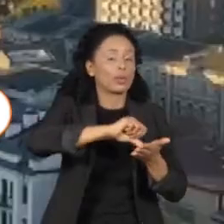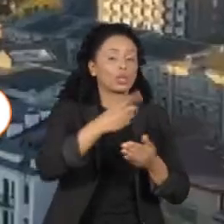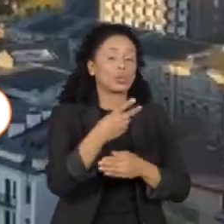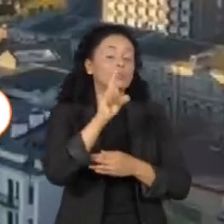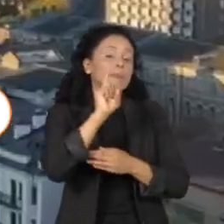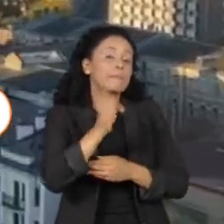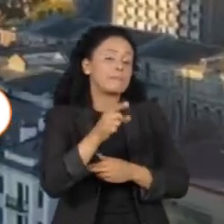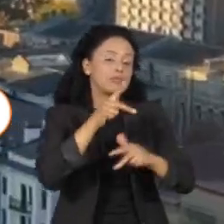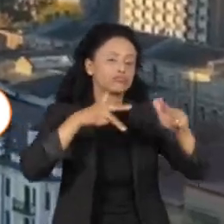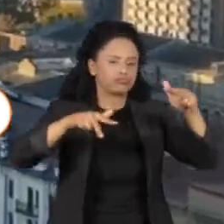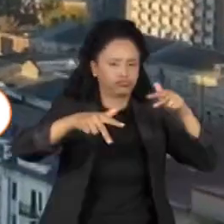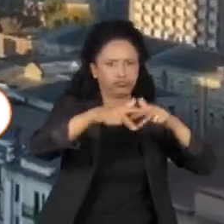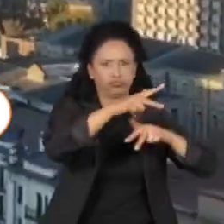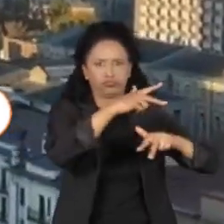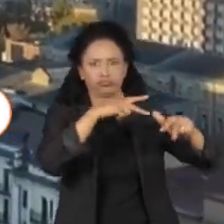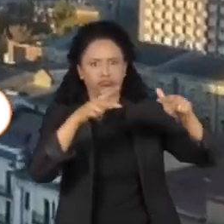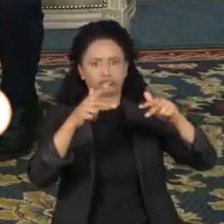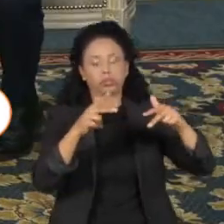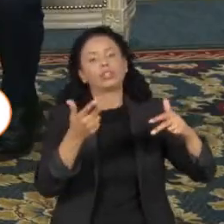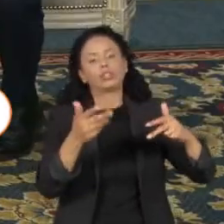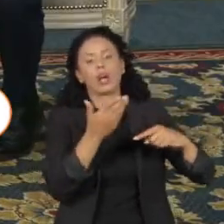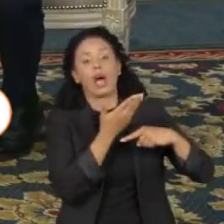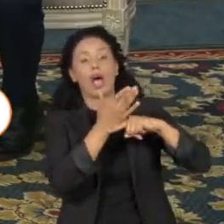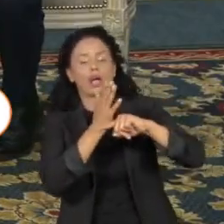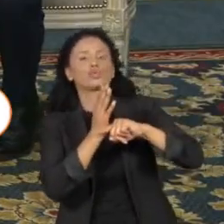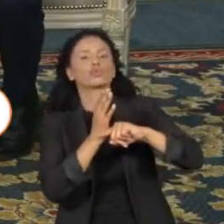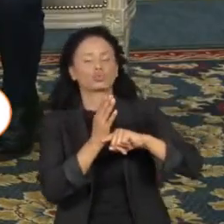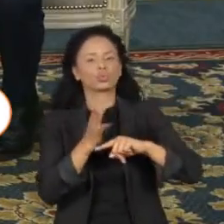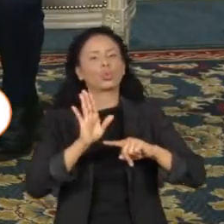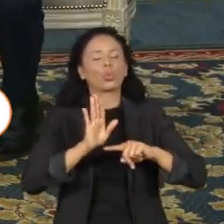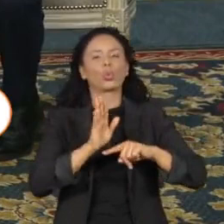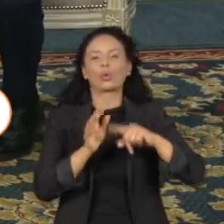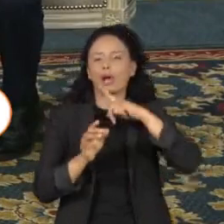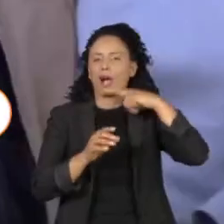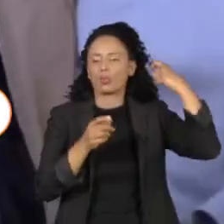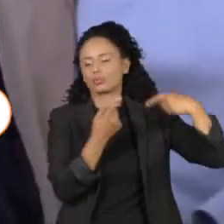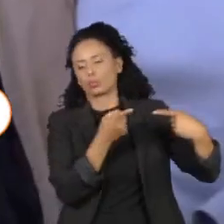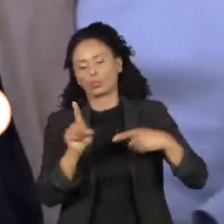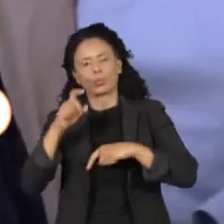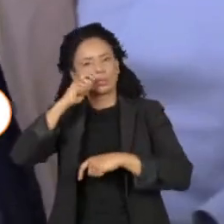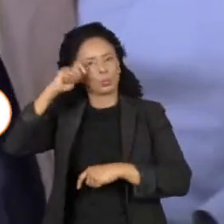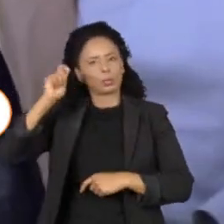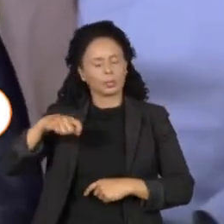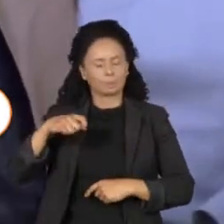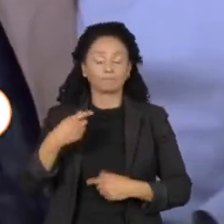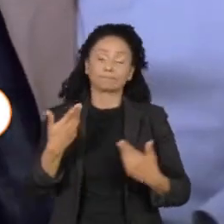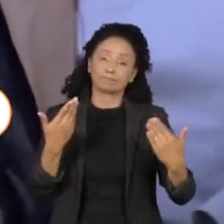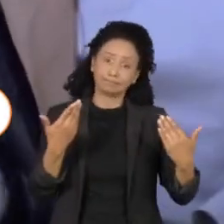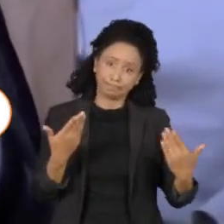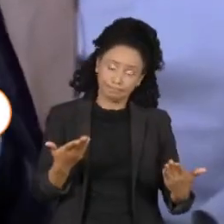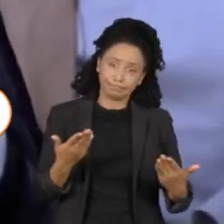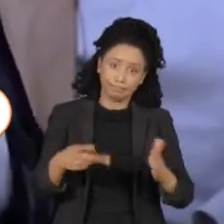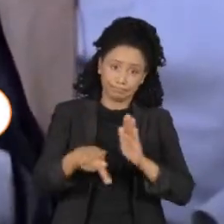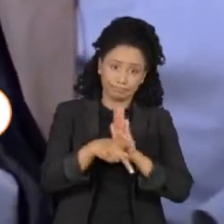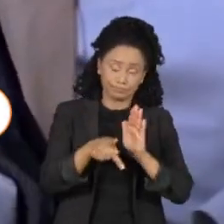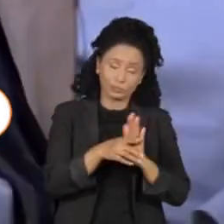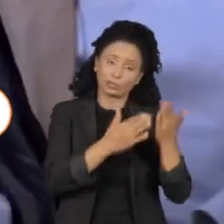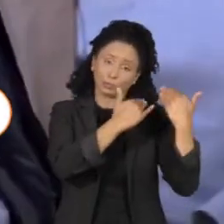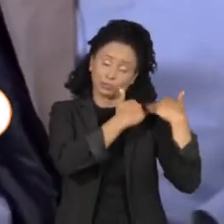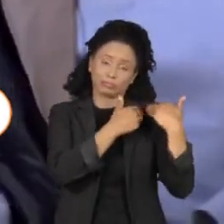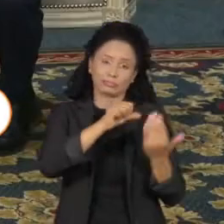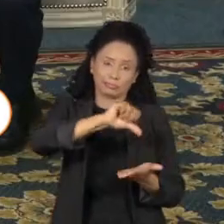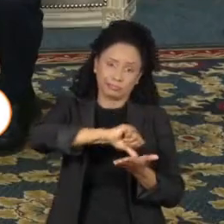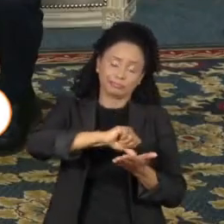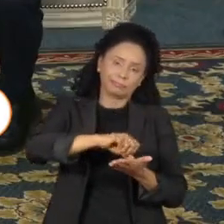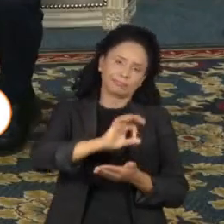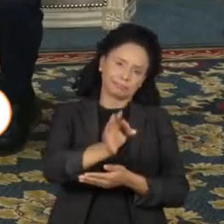que provocaram destruição não crânia Israel quer uma ação dura contra o estado clerical do Irã exorg colocou essa